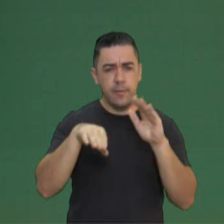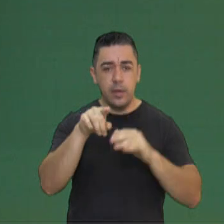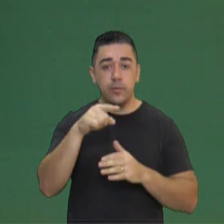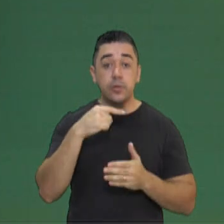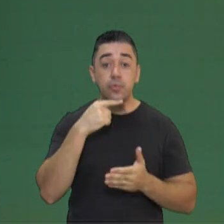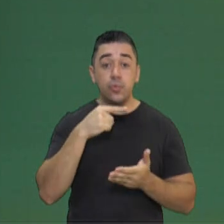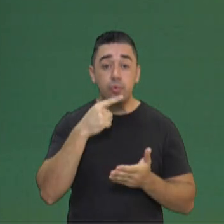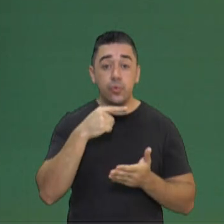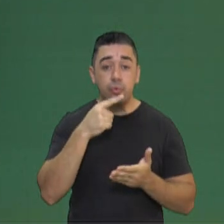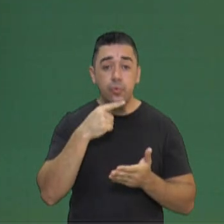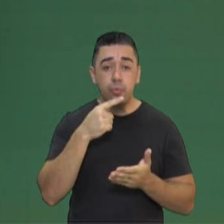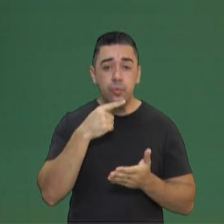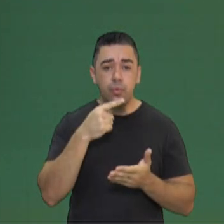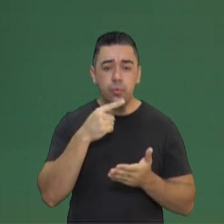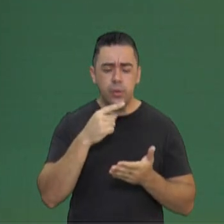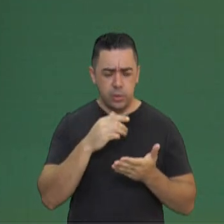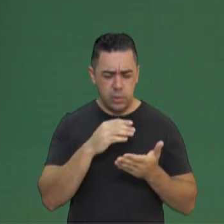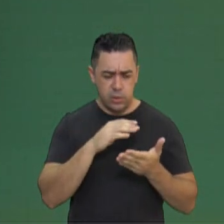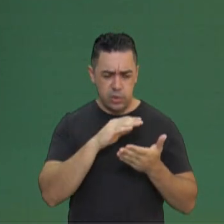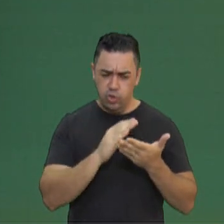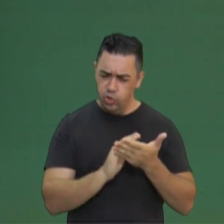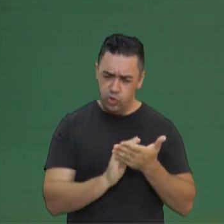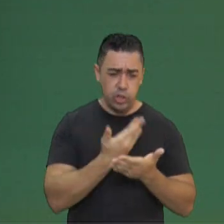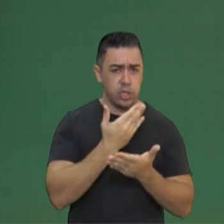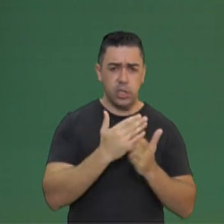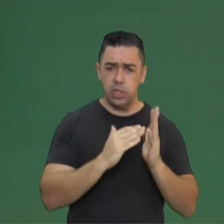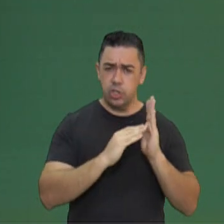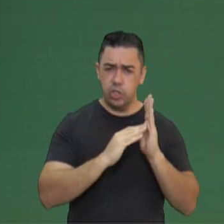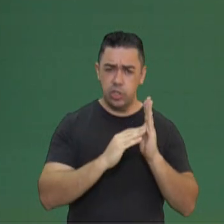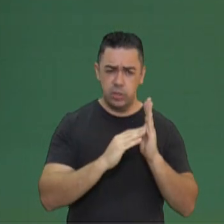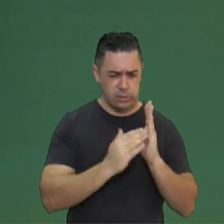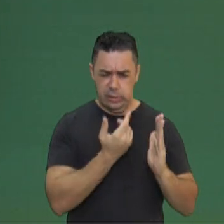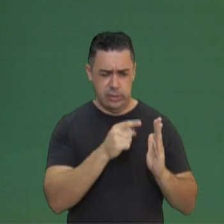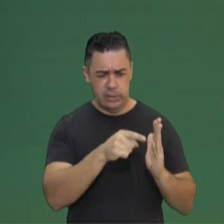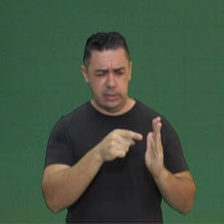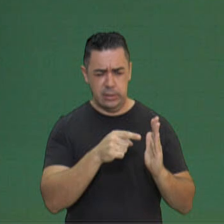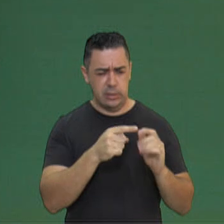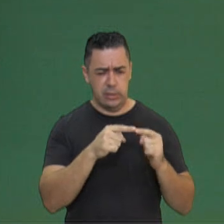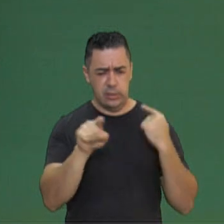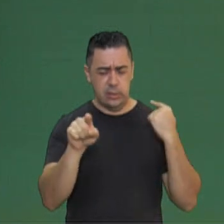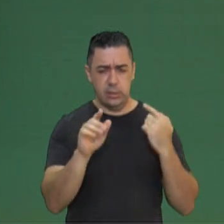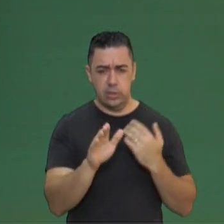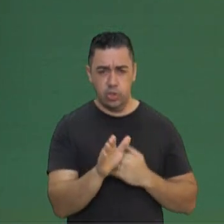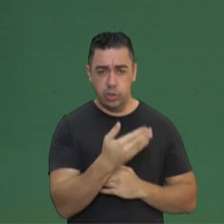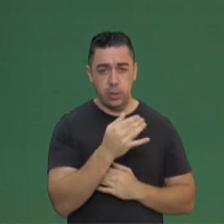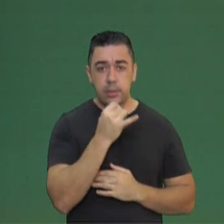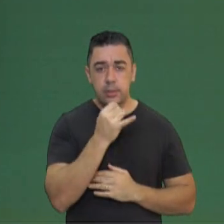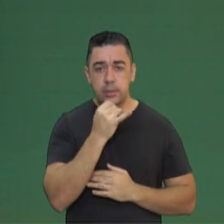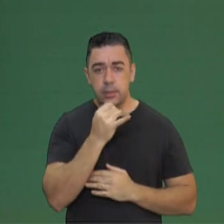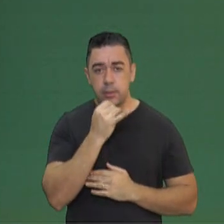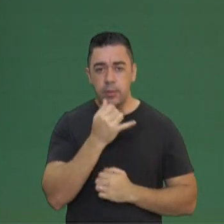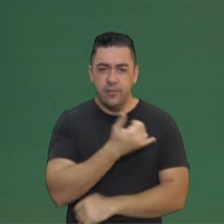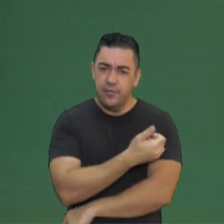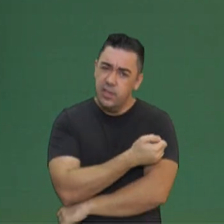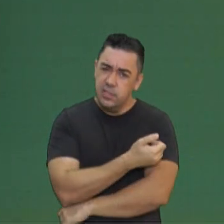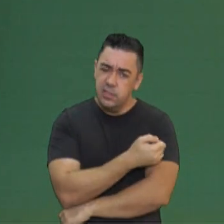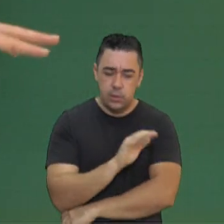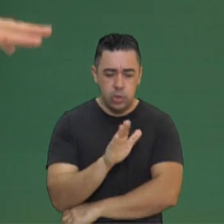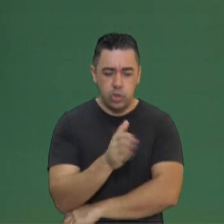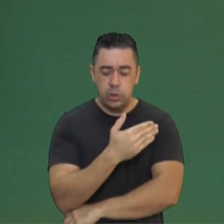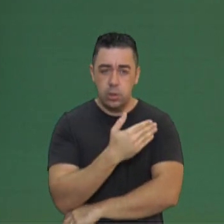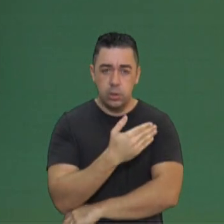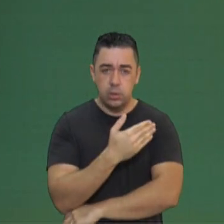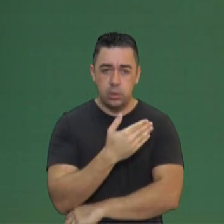na dúvida, se você excluir aquela alternativa que não tem nada a ver com o conteúdo, por exemplo, né, vacinas, você poderia